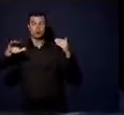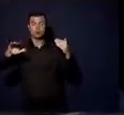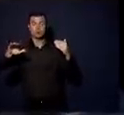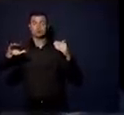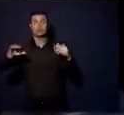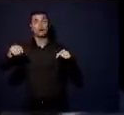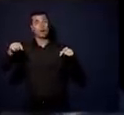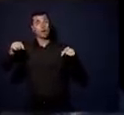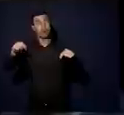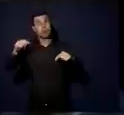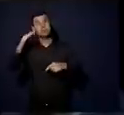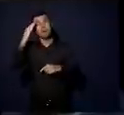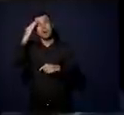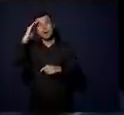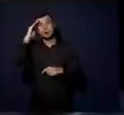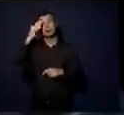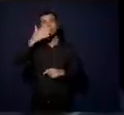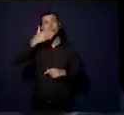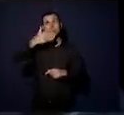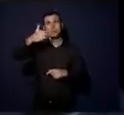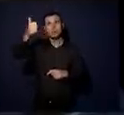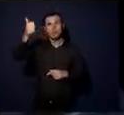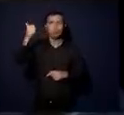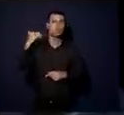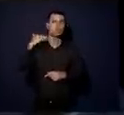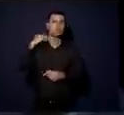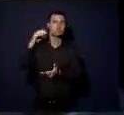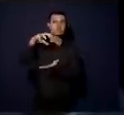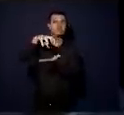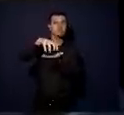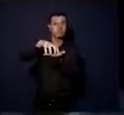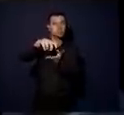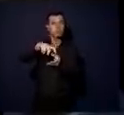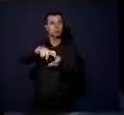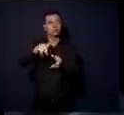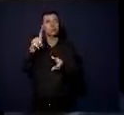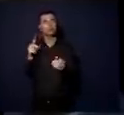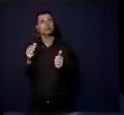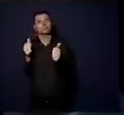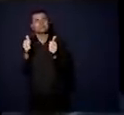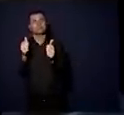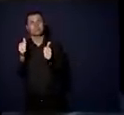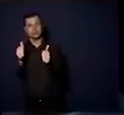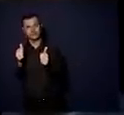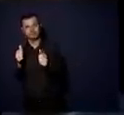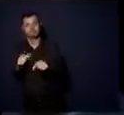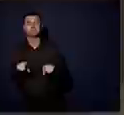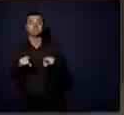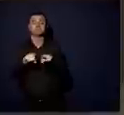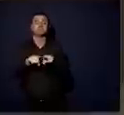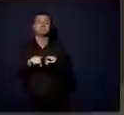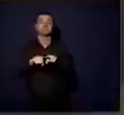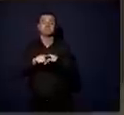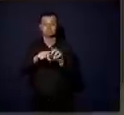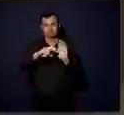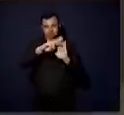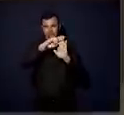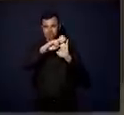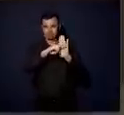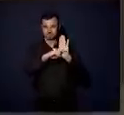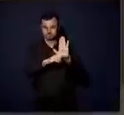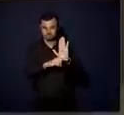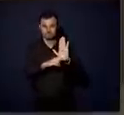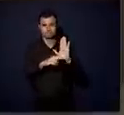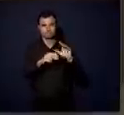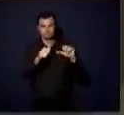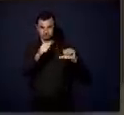benefício de ter um banco central autônomo O que é muito positivo a gente fez uma mudança de marca relatório de saneamento que apesar dos barulhos